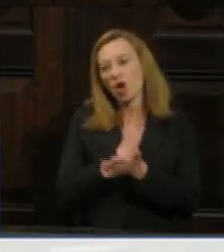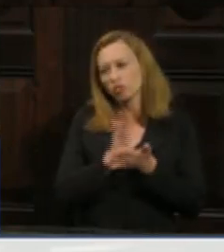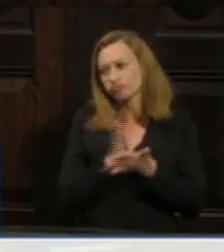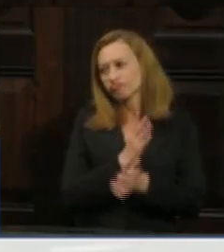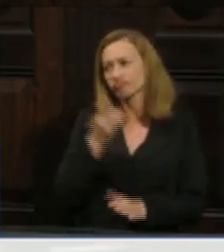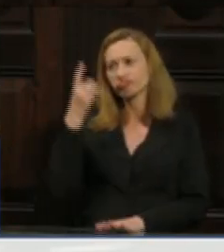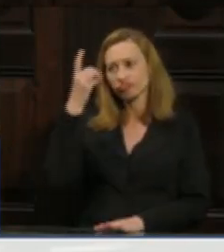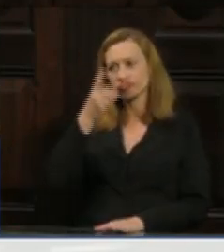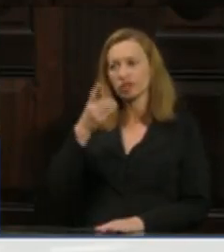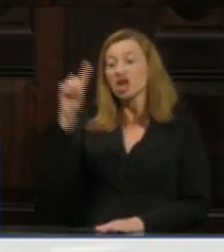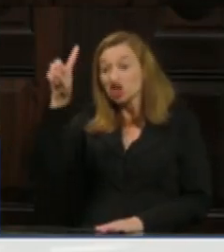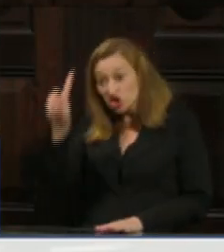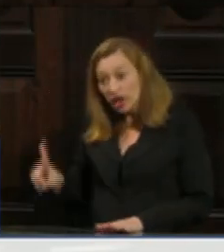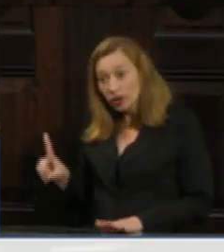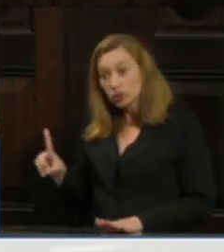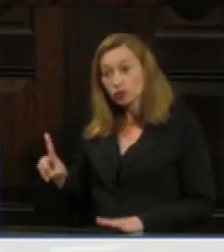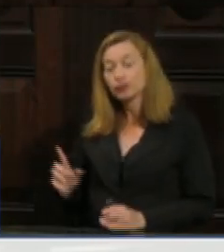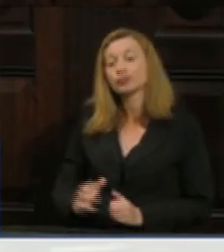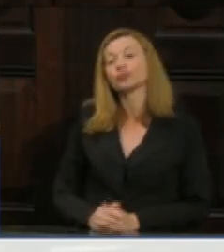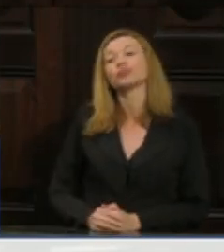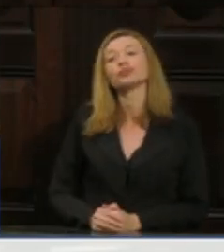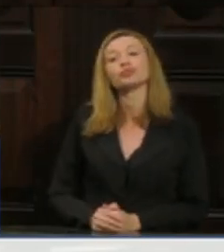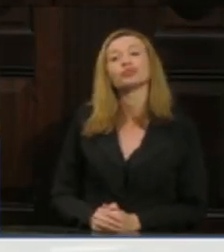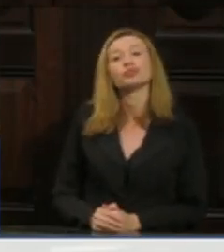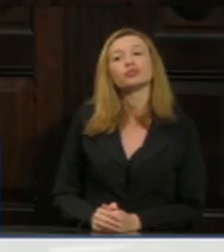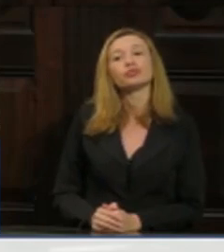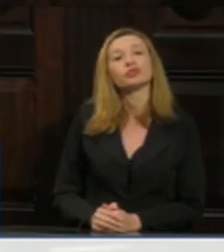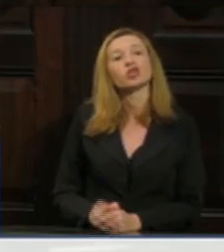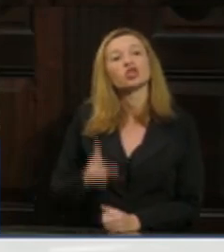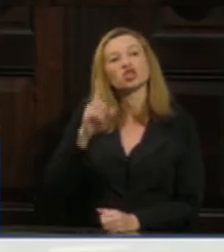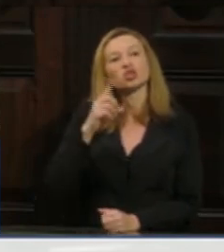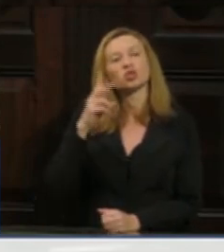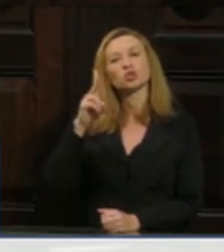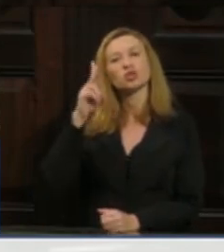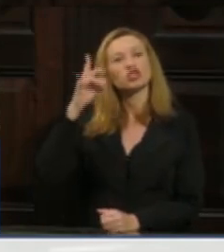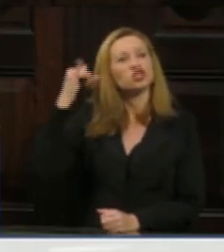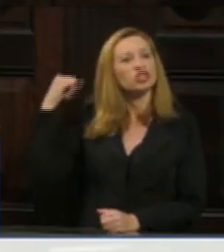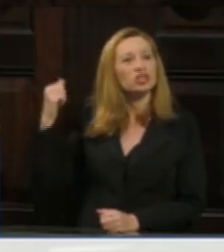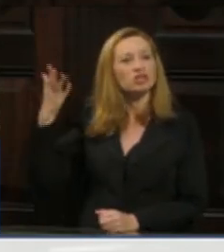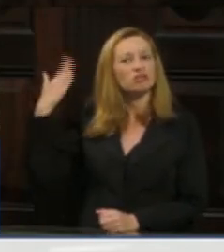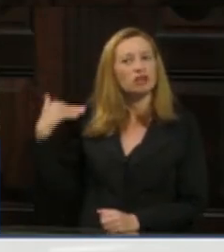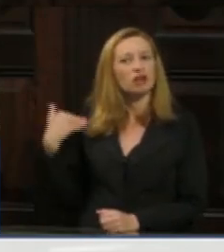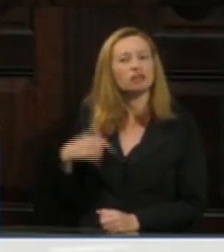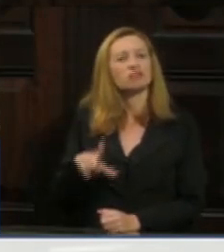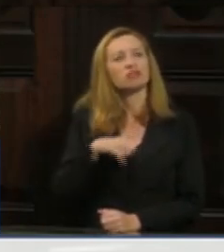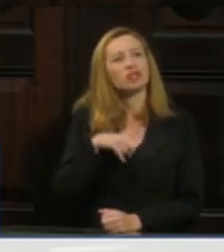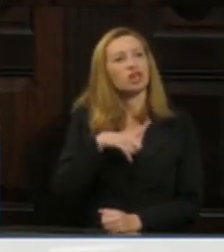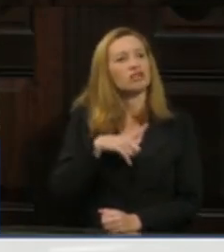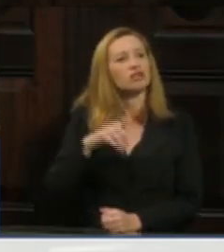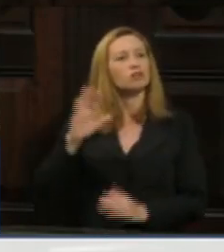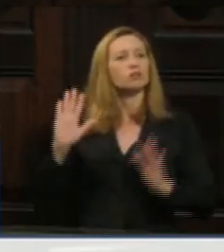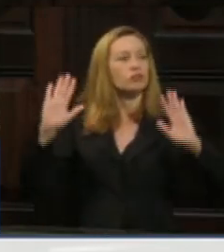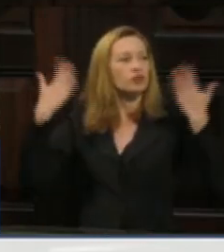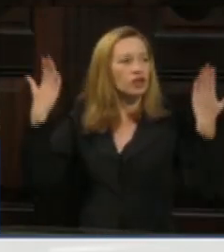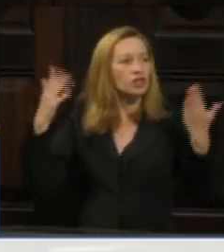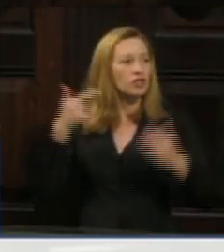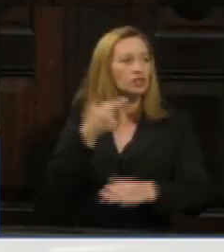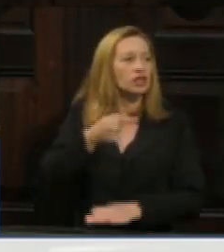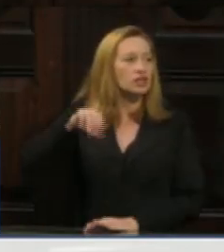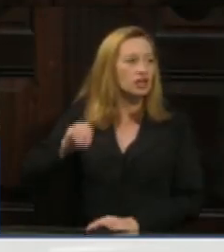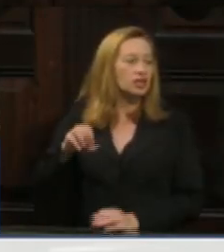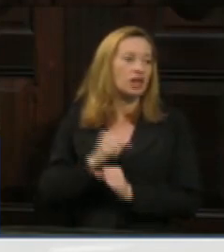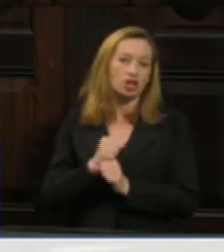das deliberações que conferiram ao Ministério Público, que deixou de ser a Advocacia da União também, para que o